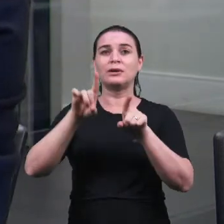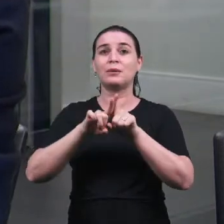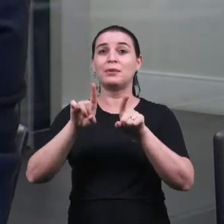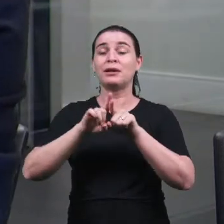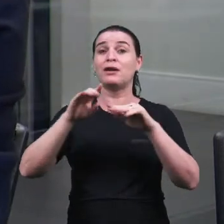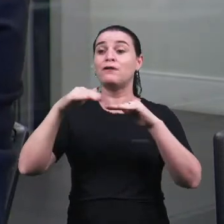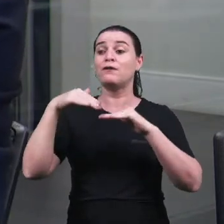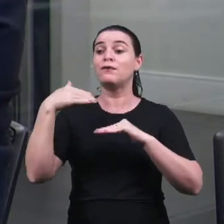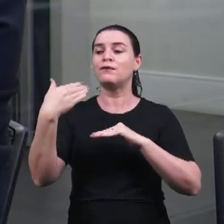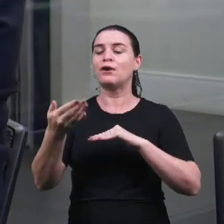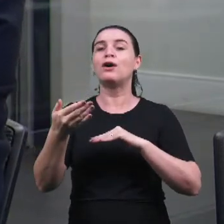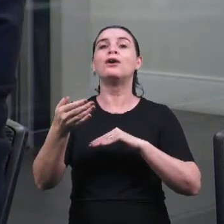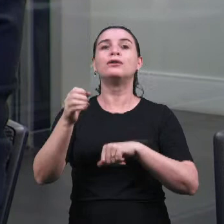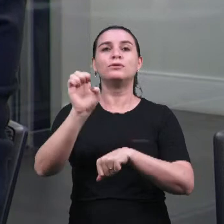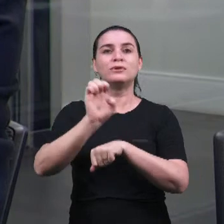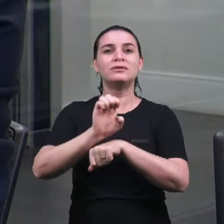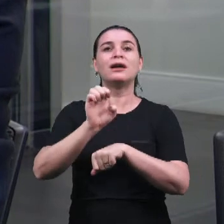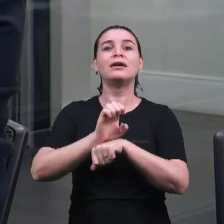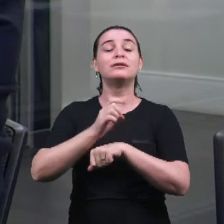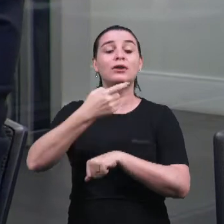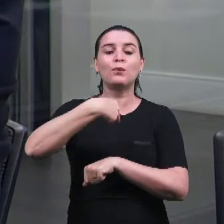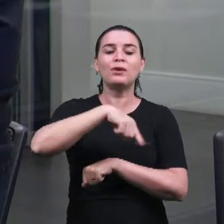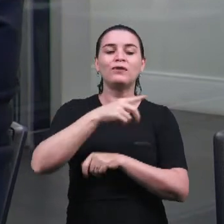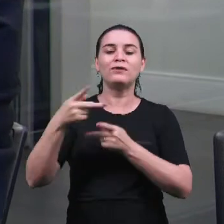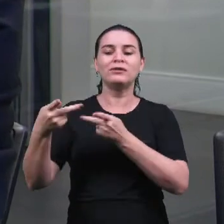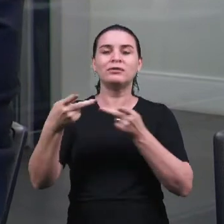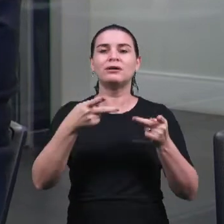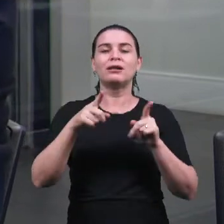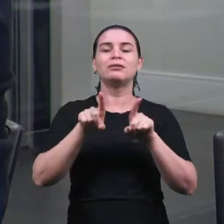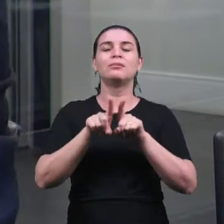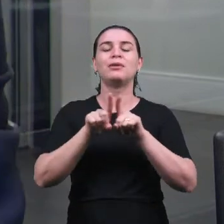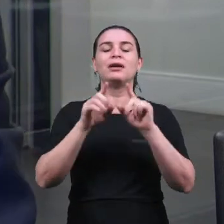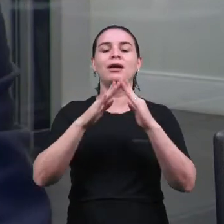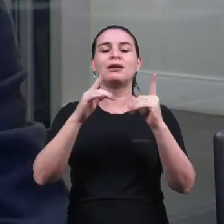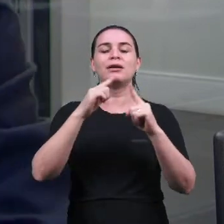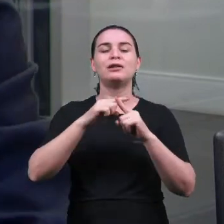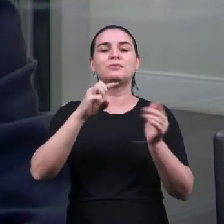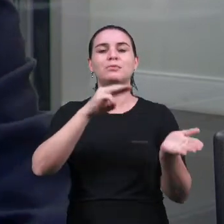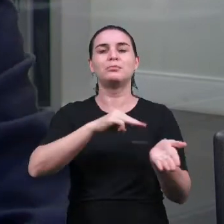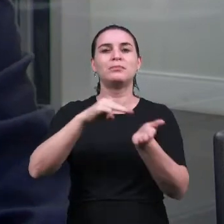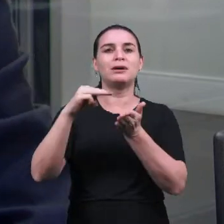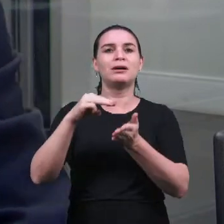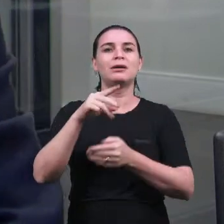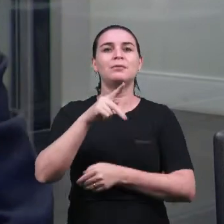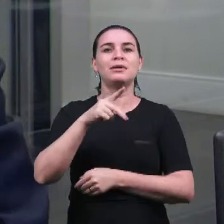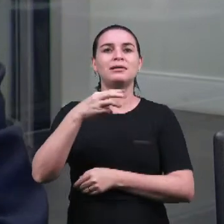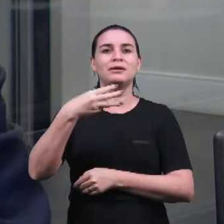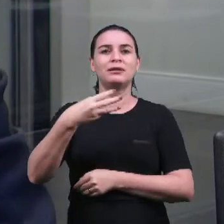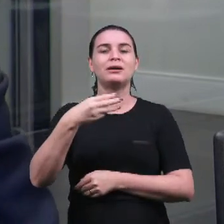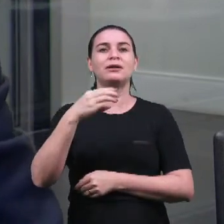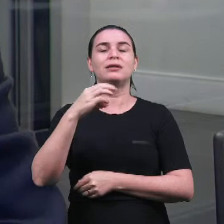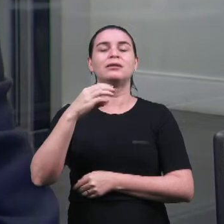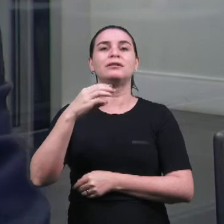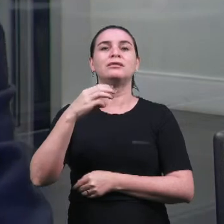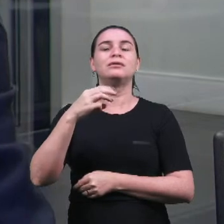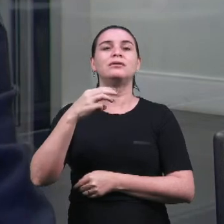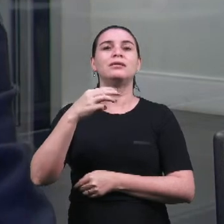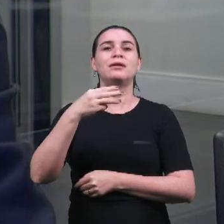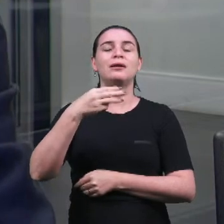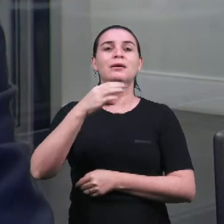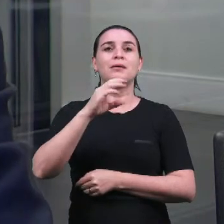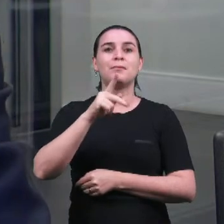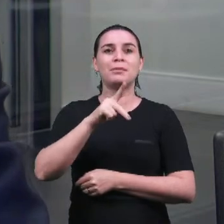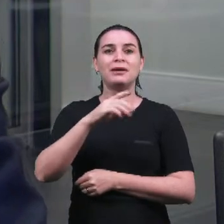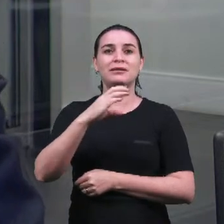do estado, quando estão por aqui, todos estão indo lá. Isso. E qualquer irmão que vier, alguns até ligam na simplicidade, eu preciso reservar,